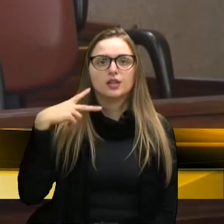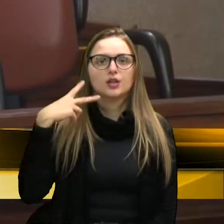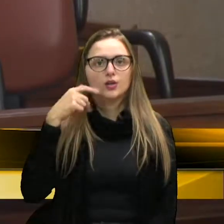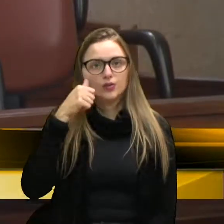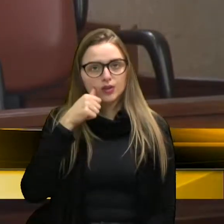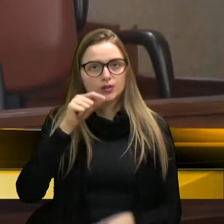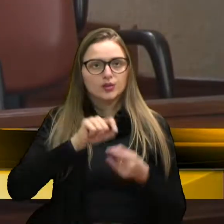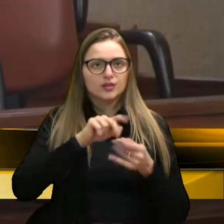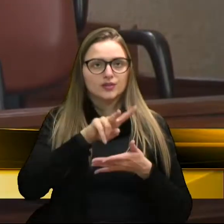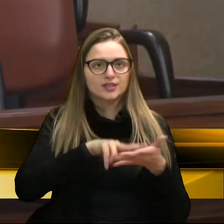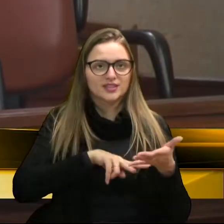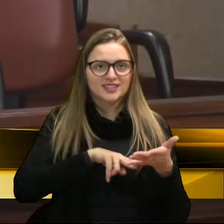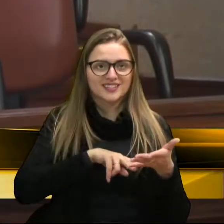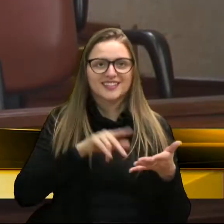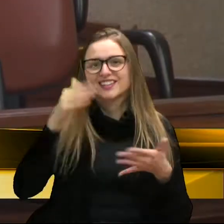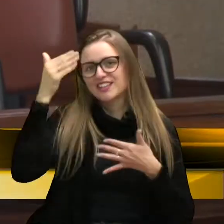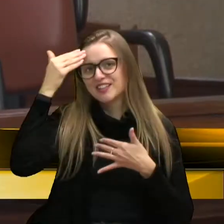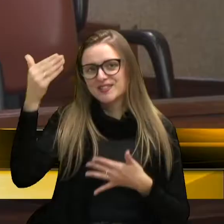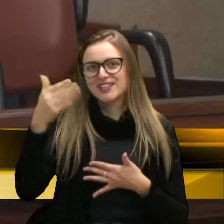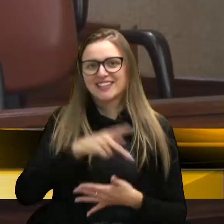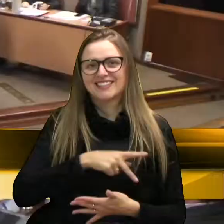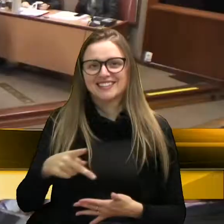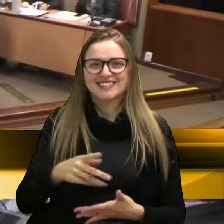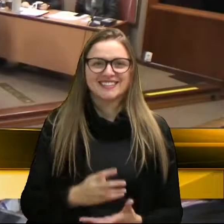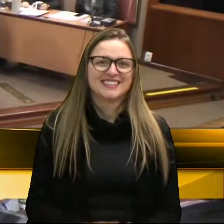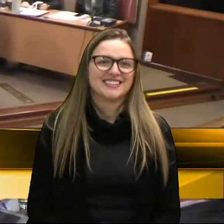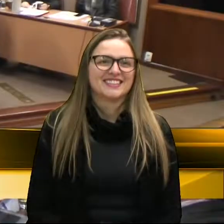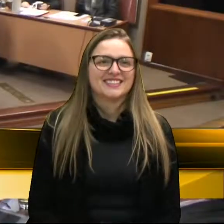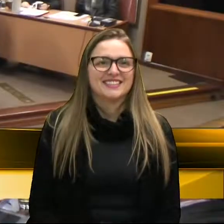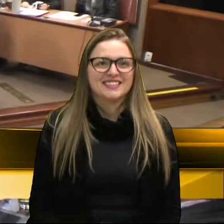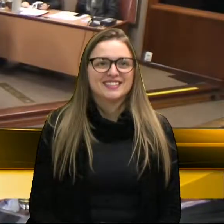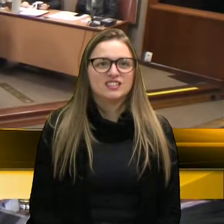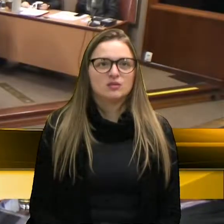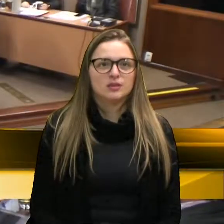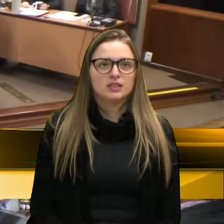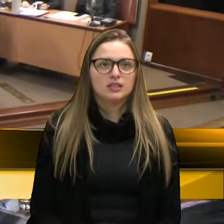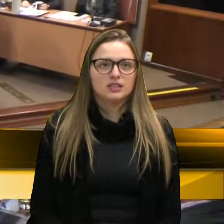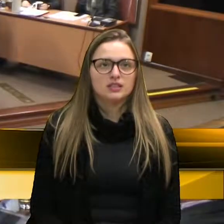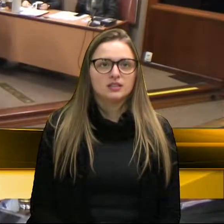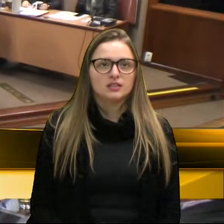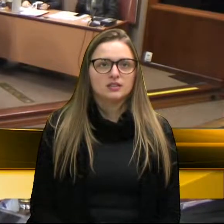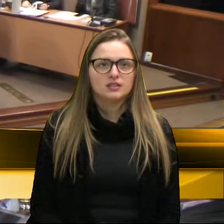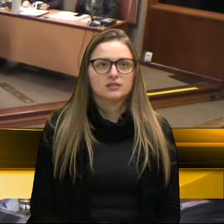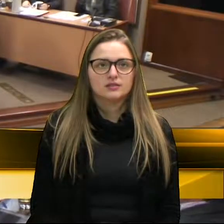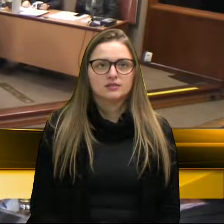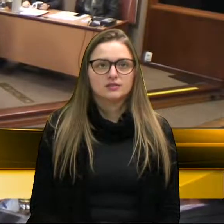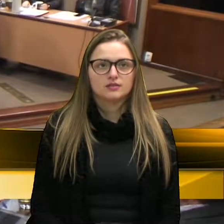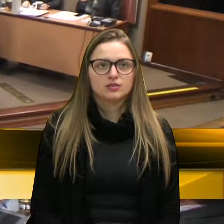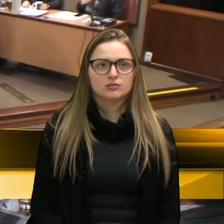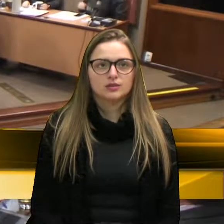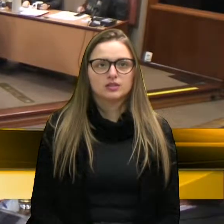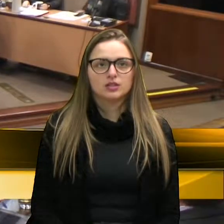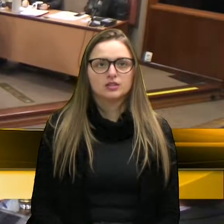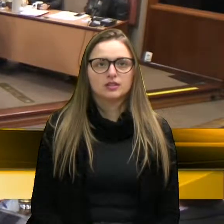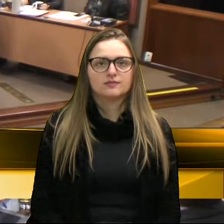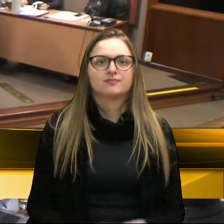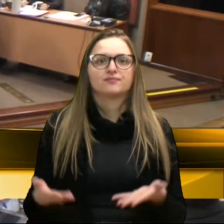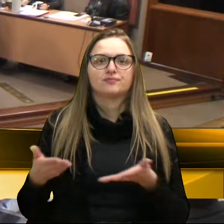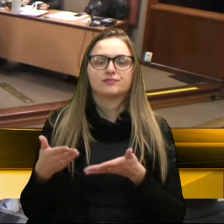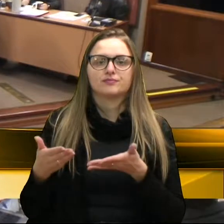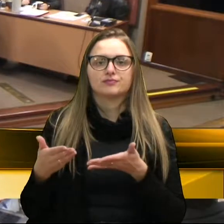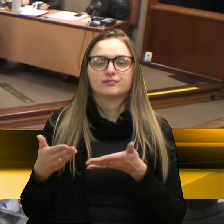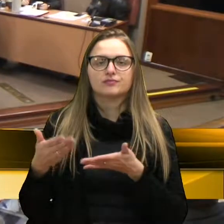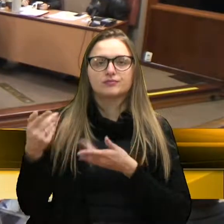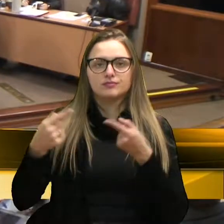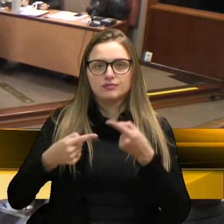como relatora. Obrigada, presidente. Em discussão. Peço a palavra. Com a palavra,